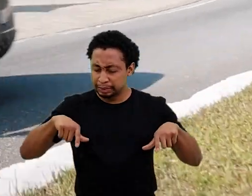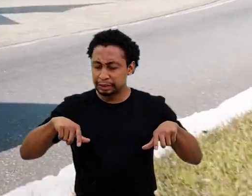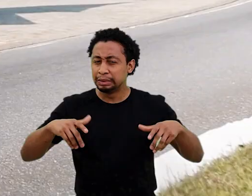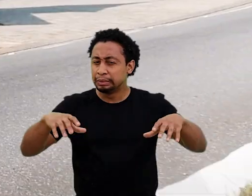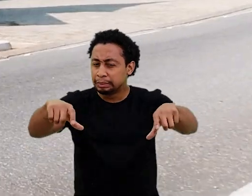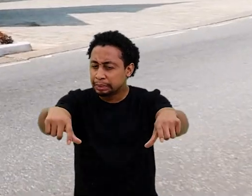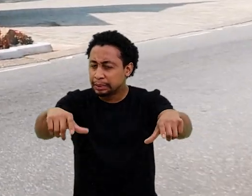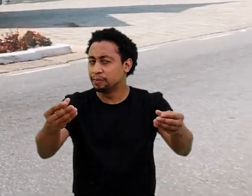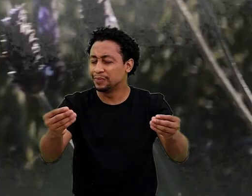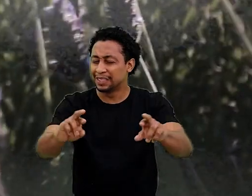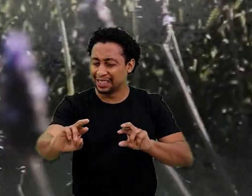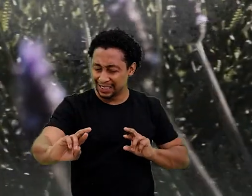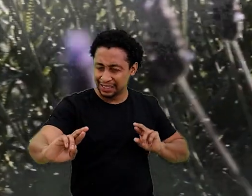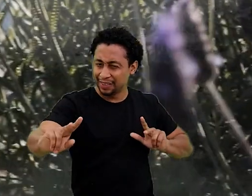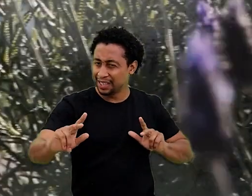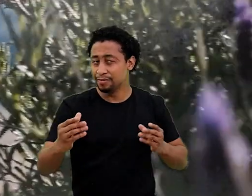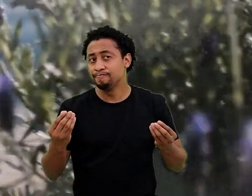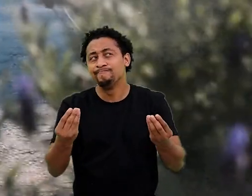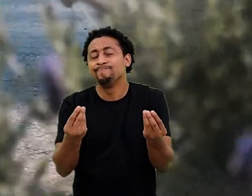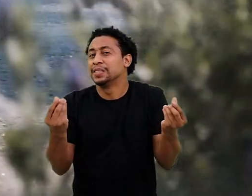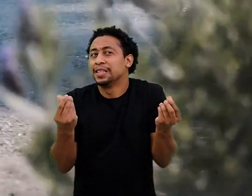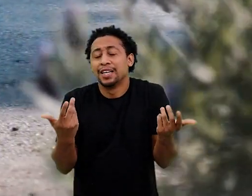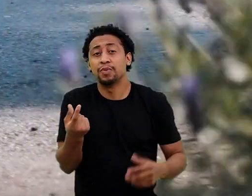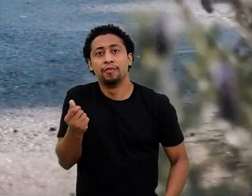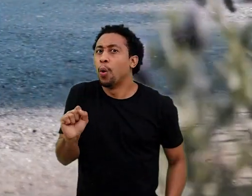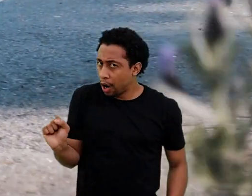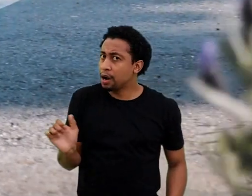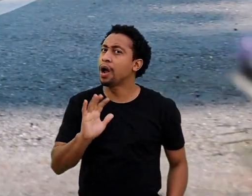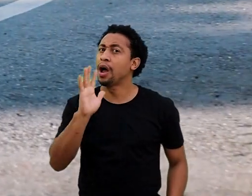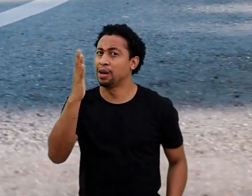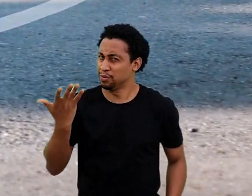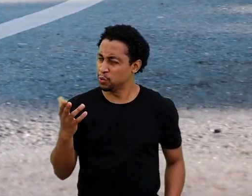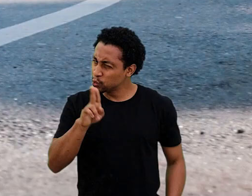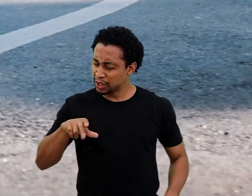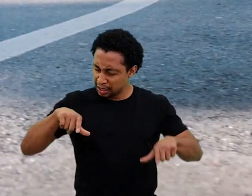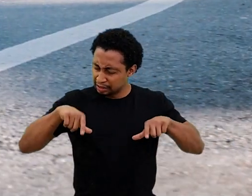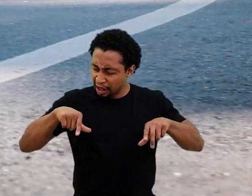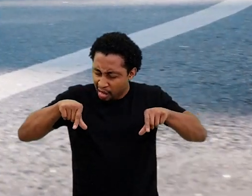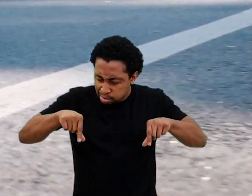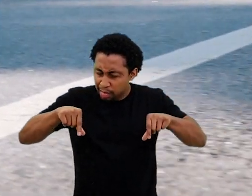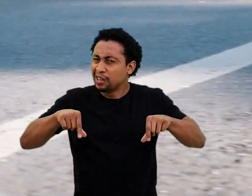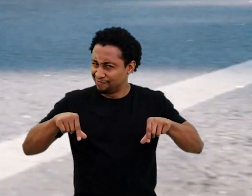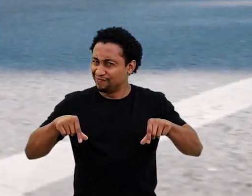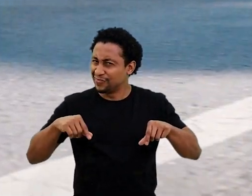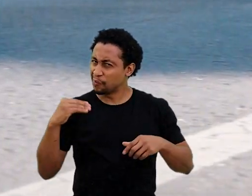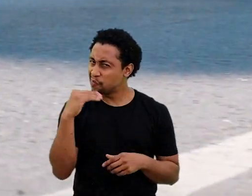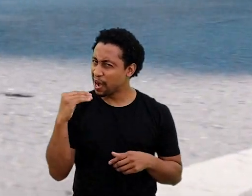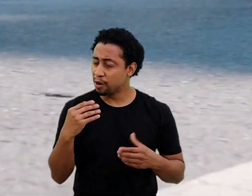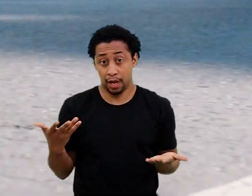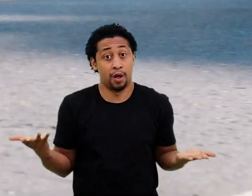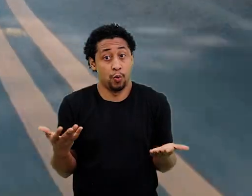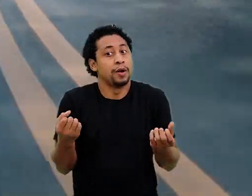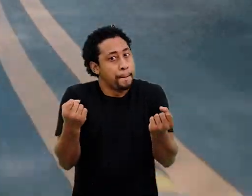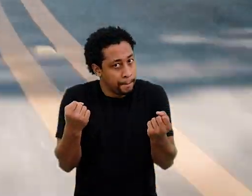percepção de qualidade, você pagando um valor elevado num veículo com freio a tambor, com o peso que ele tem agora, né,